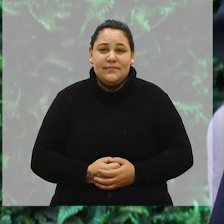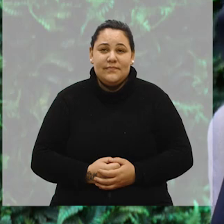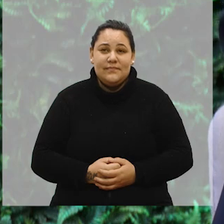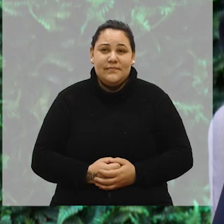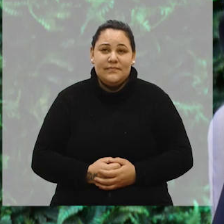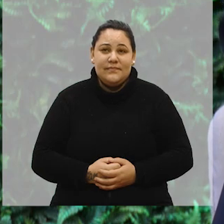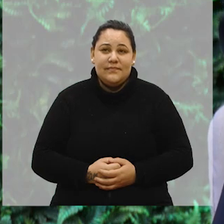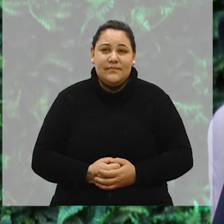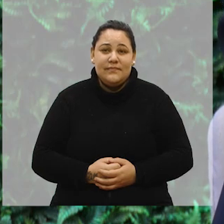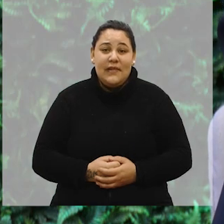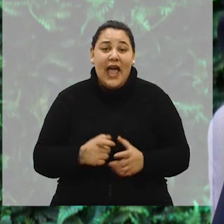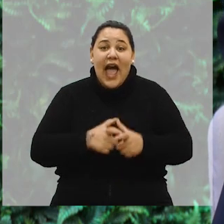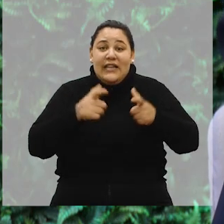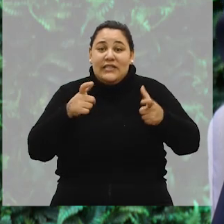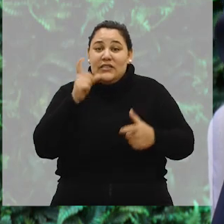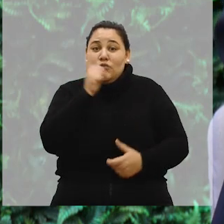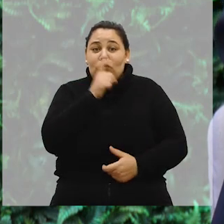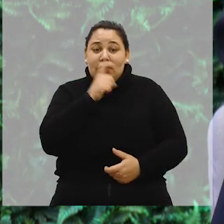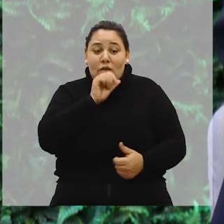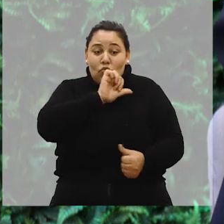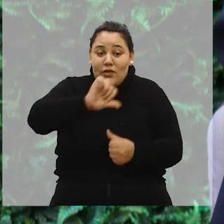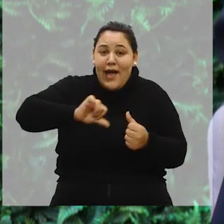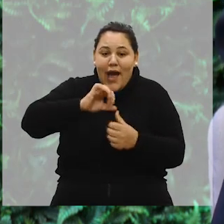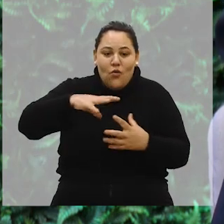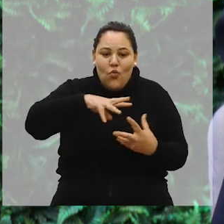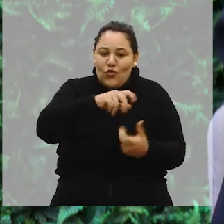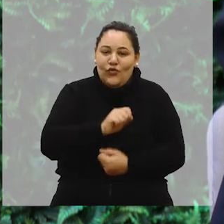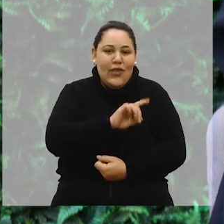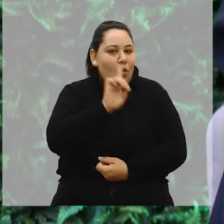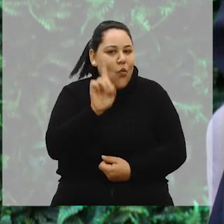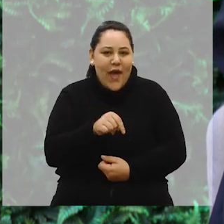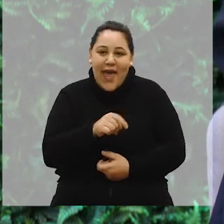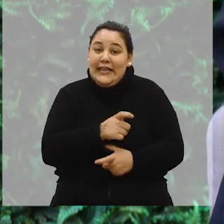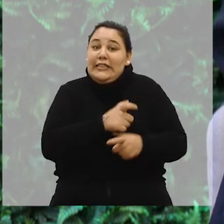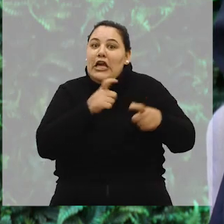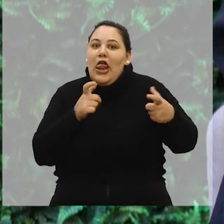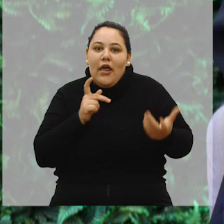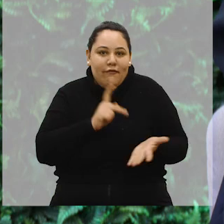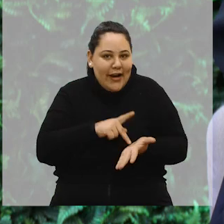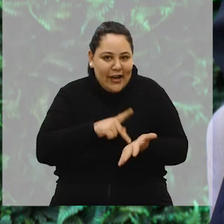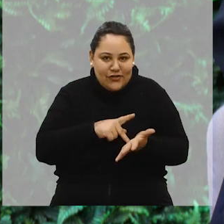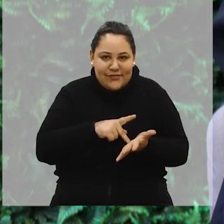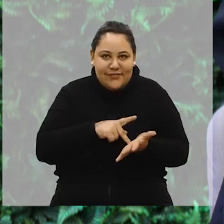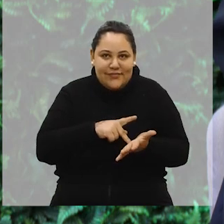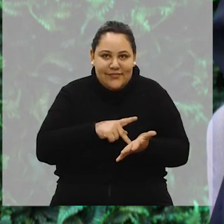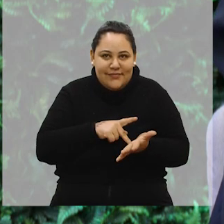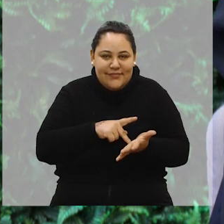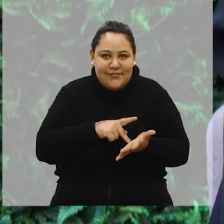Foram as grandes mentiras que mudaram o mundo, não foram as grandes verdades.